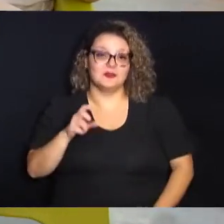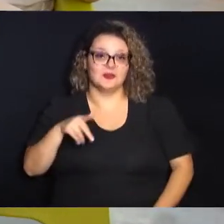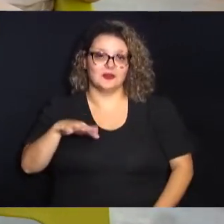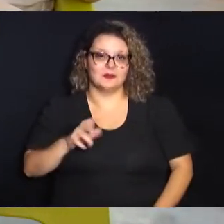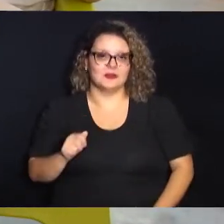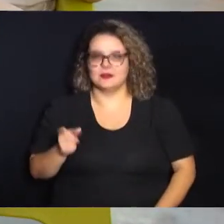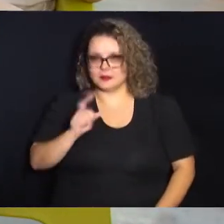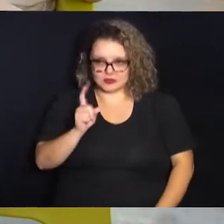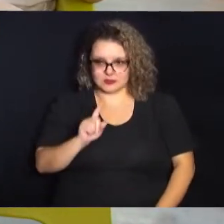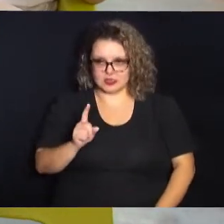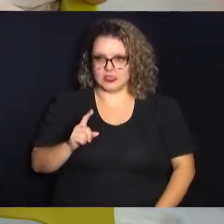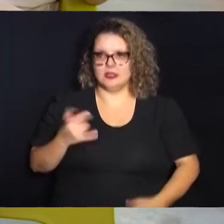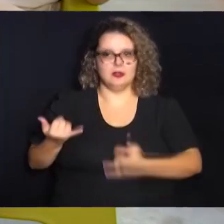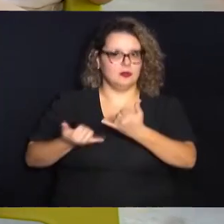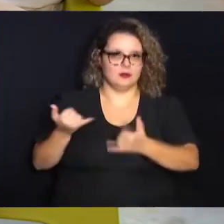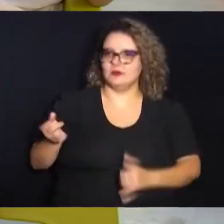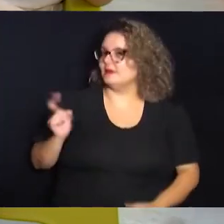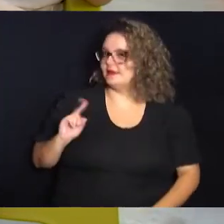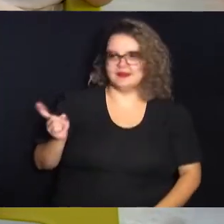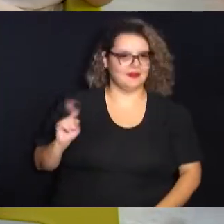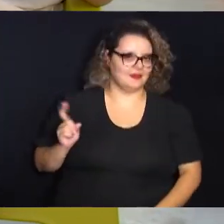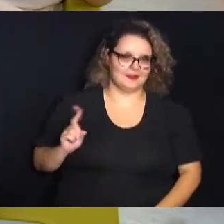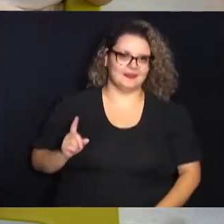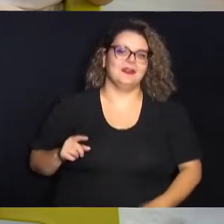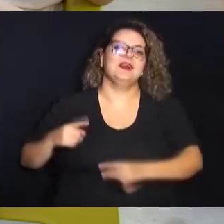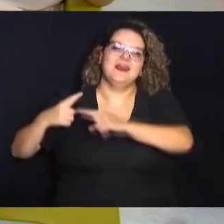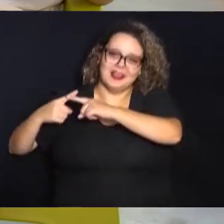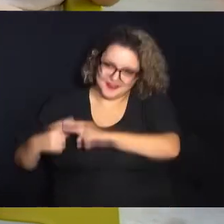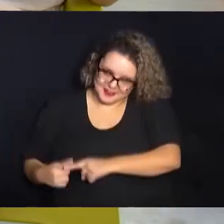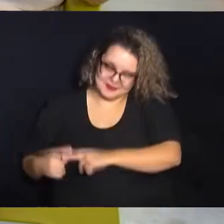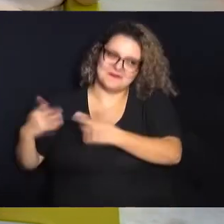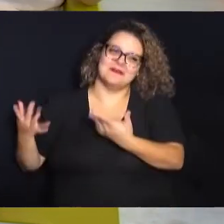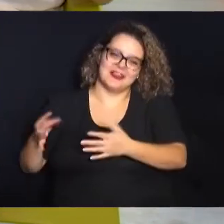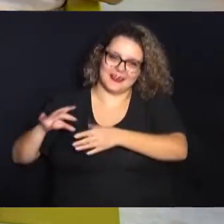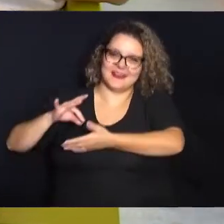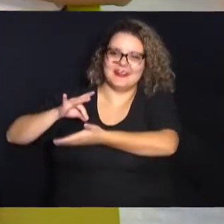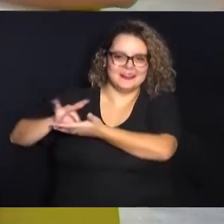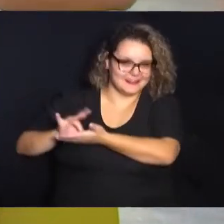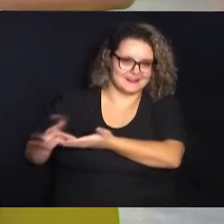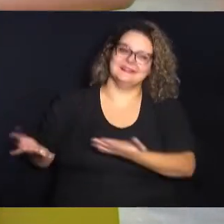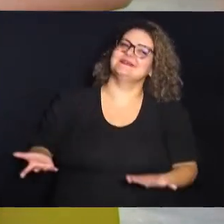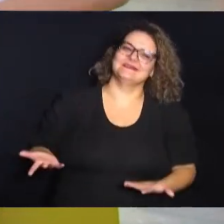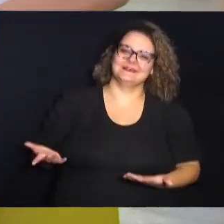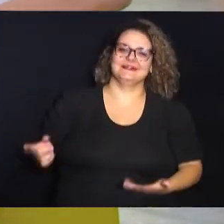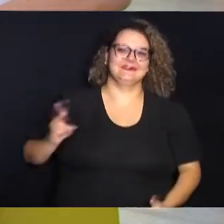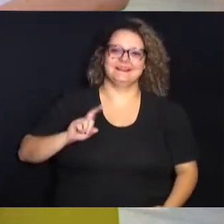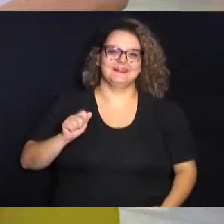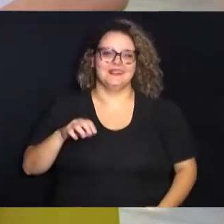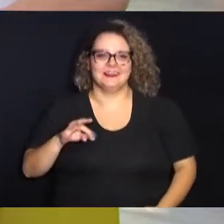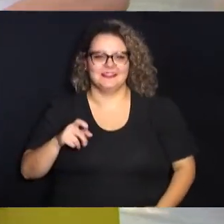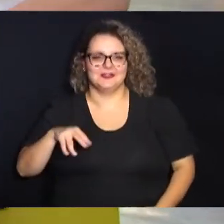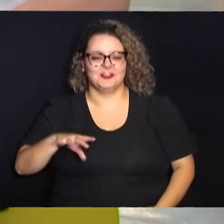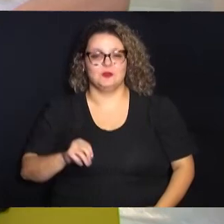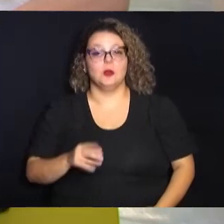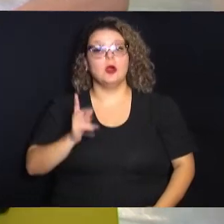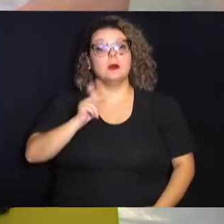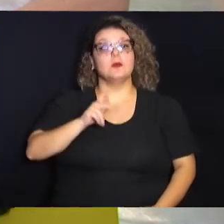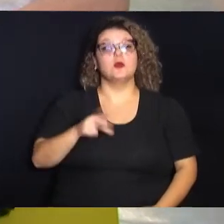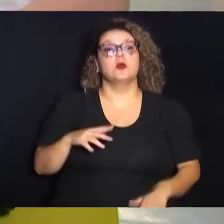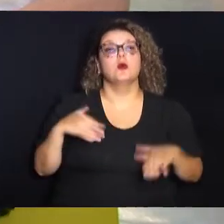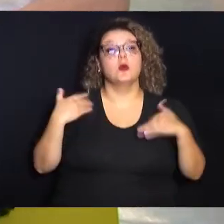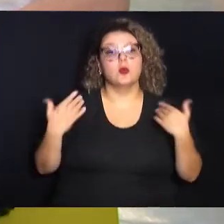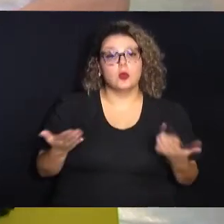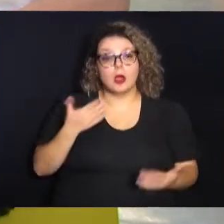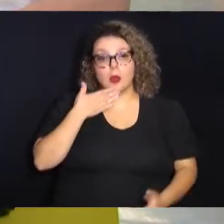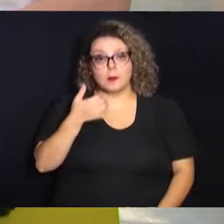pessoas brincam, é um antônimo, mas não é. Não é antônimo, não. São rivais. Nesse caso, não, são rivais mesmo. São adversários, mas não antônimos. Bom, vamos lá, professor.